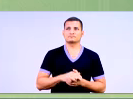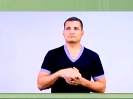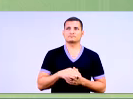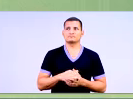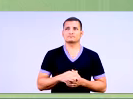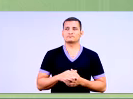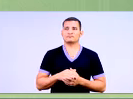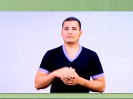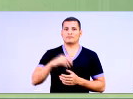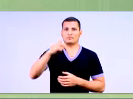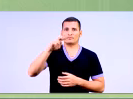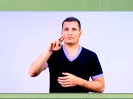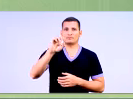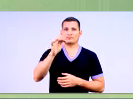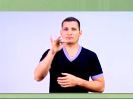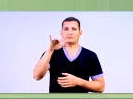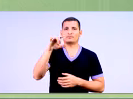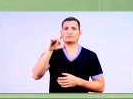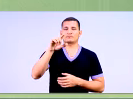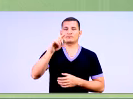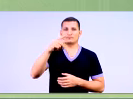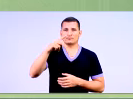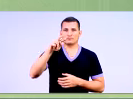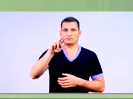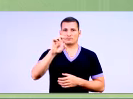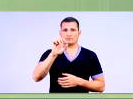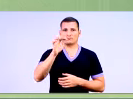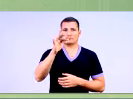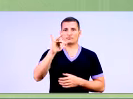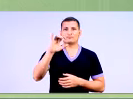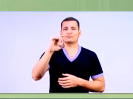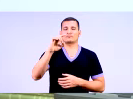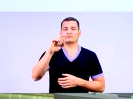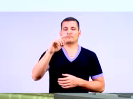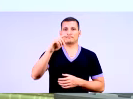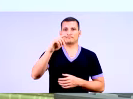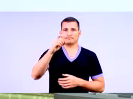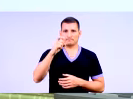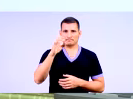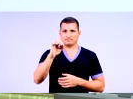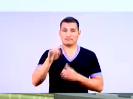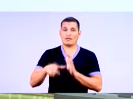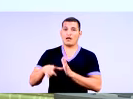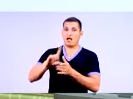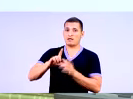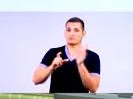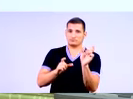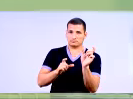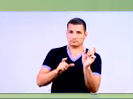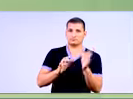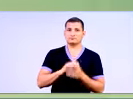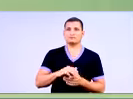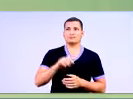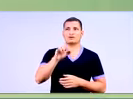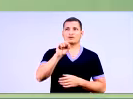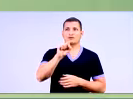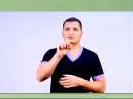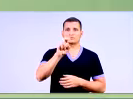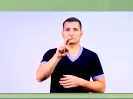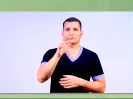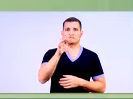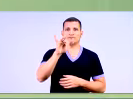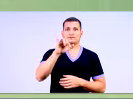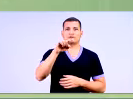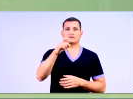vem antes, na frente, sufixo vem depois, né, do núcleo, como a gente explicou. Então, ali, nós temos